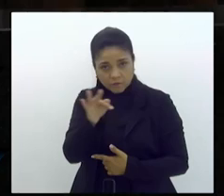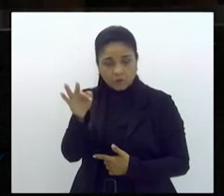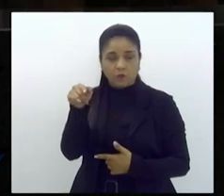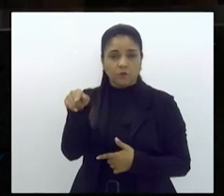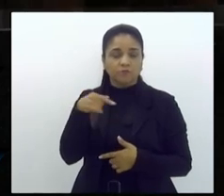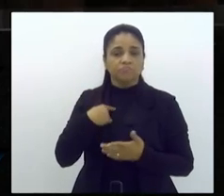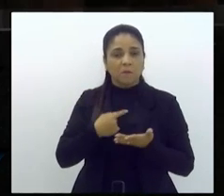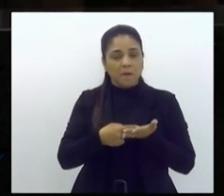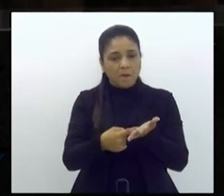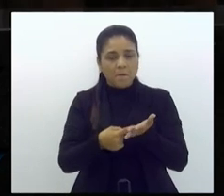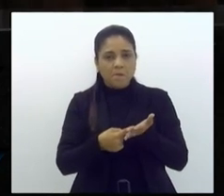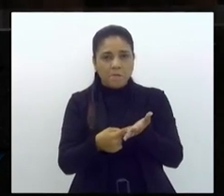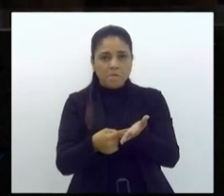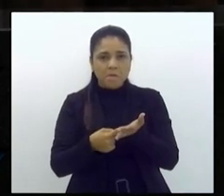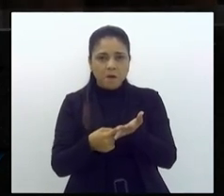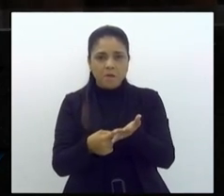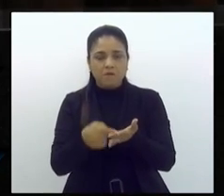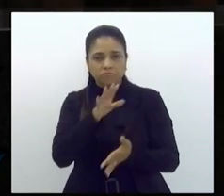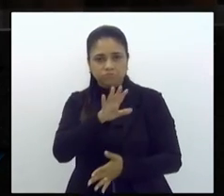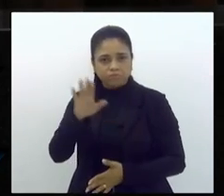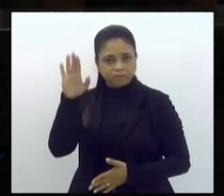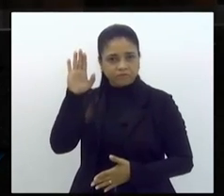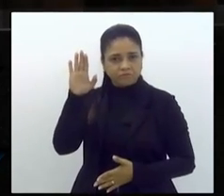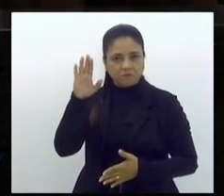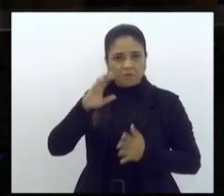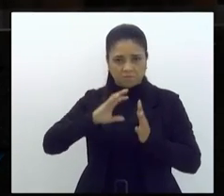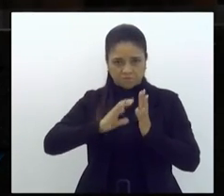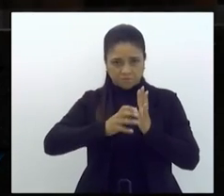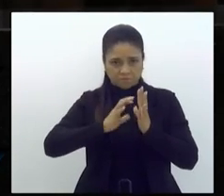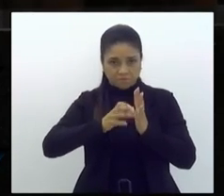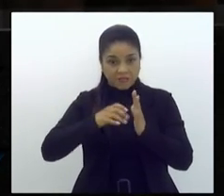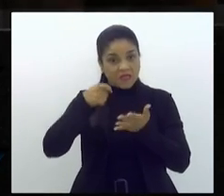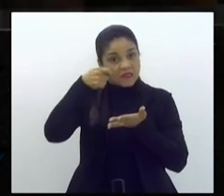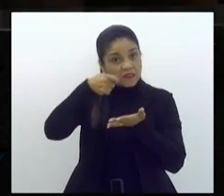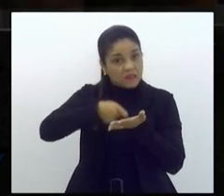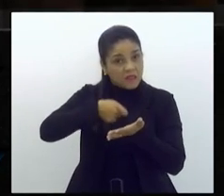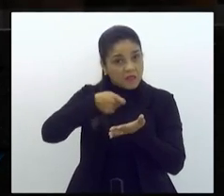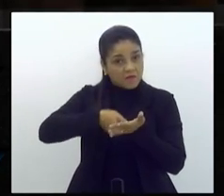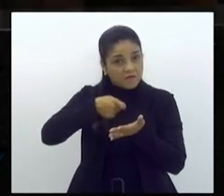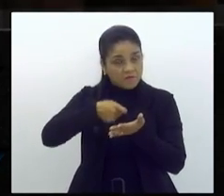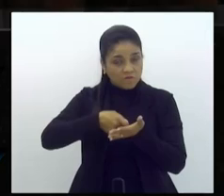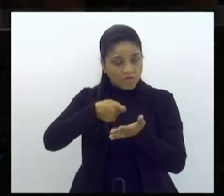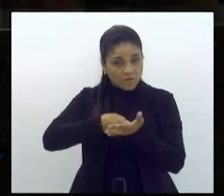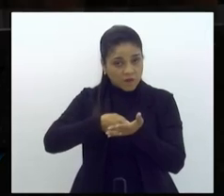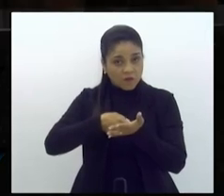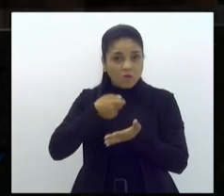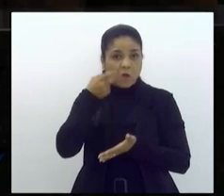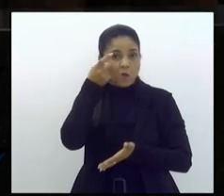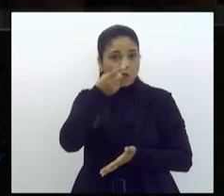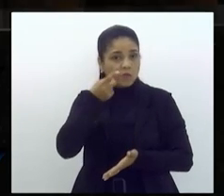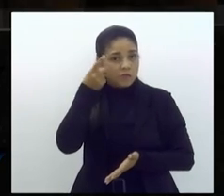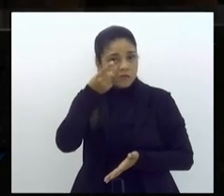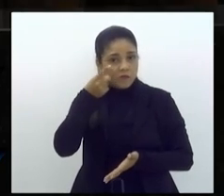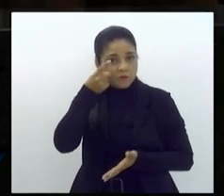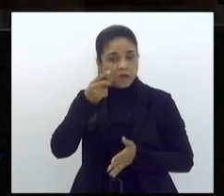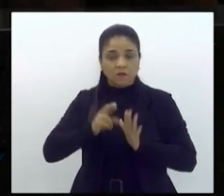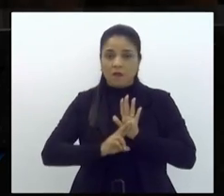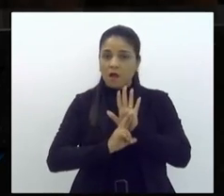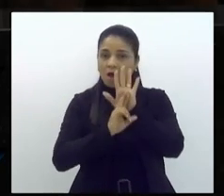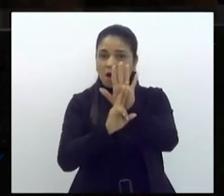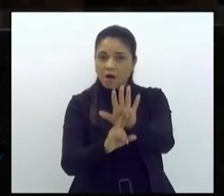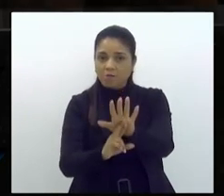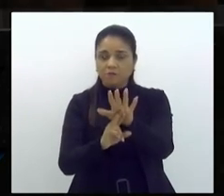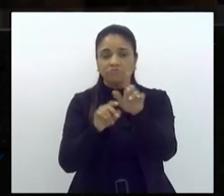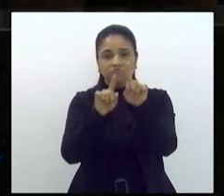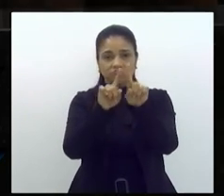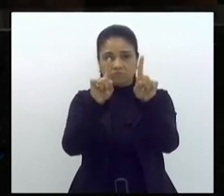mandato como é nosso dever repito o nosso dever como parlamentares como representantes